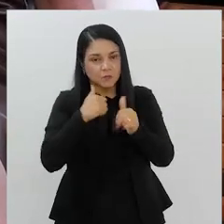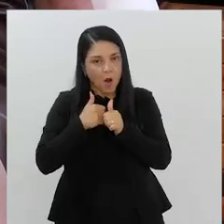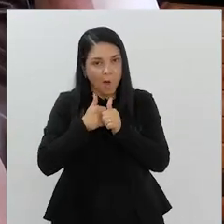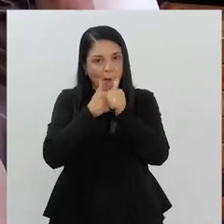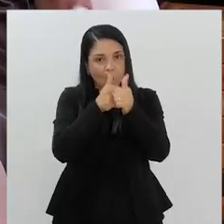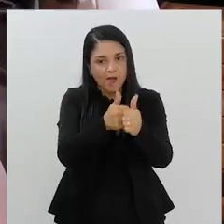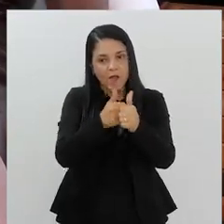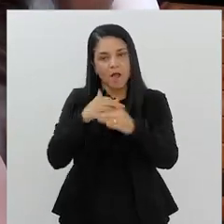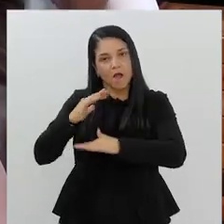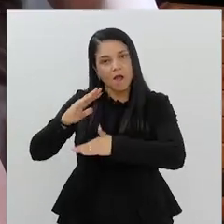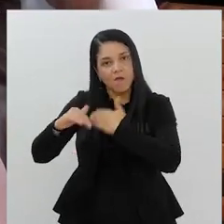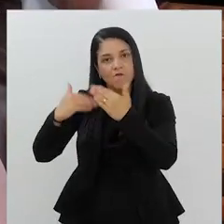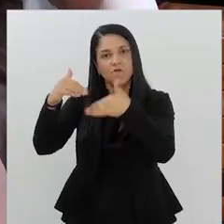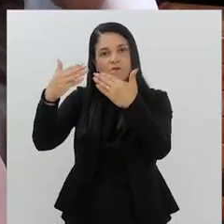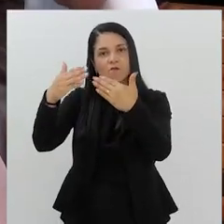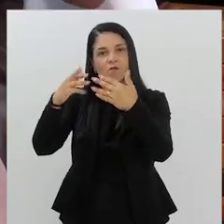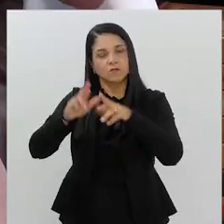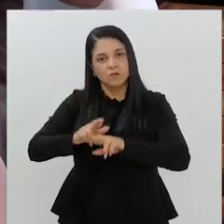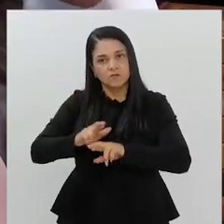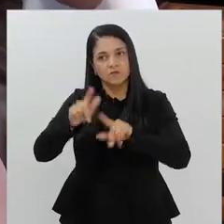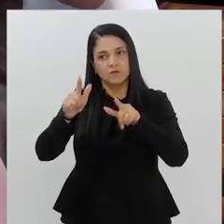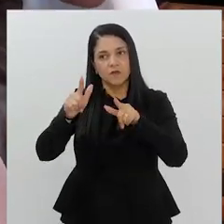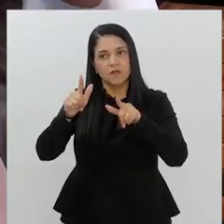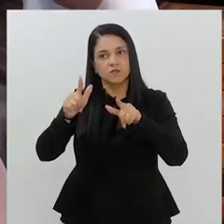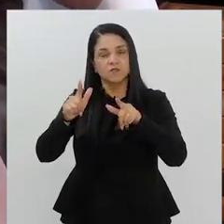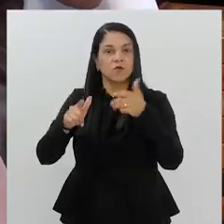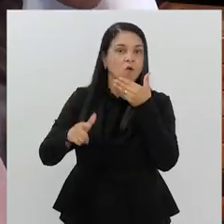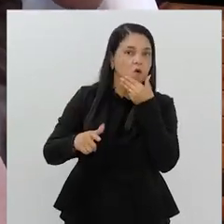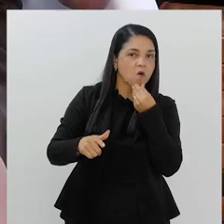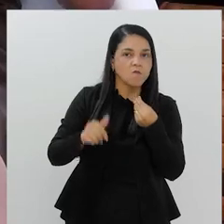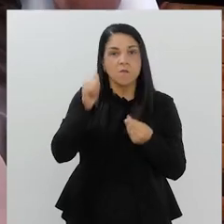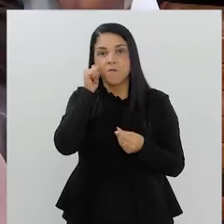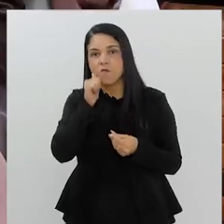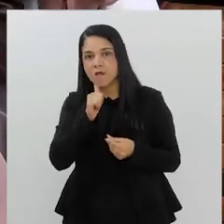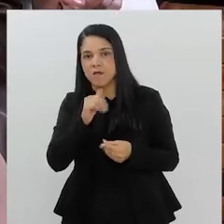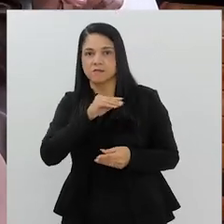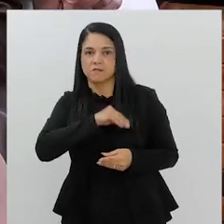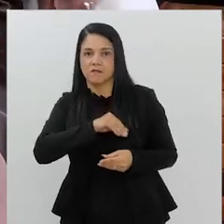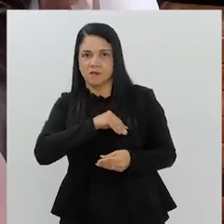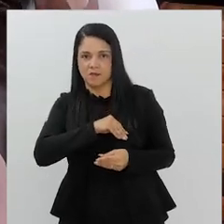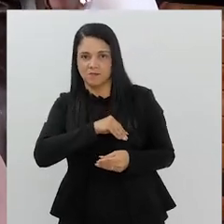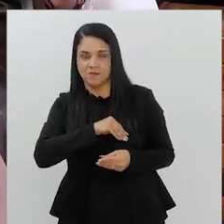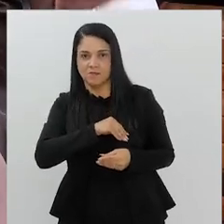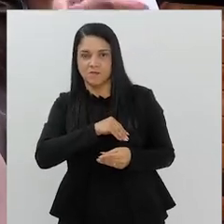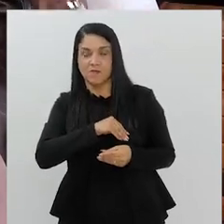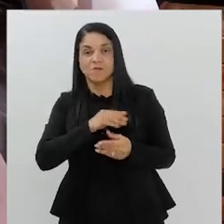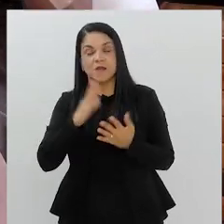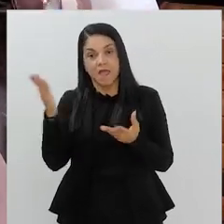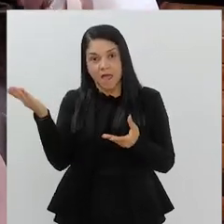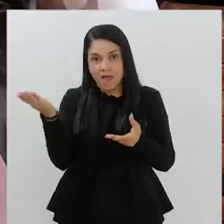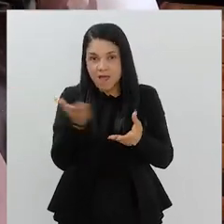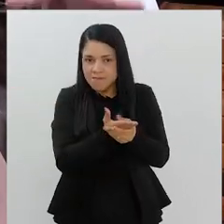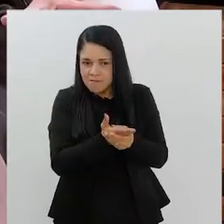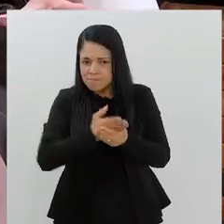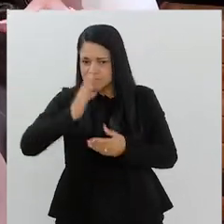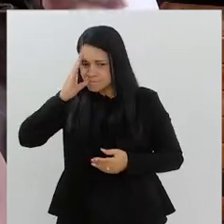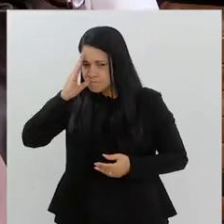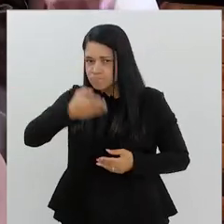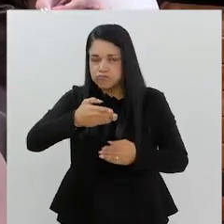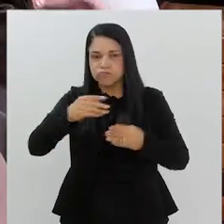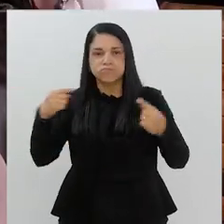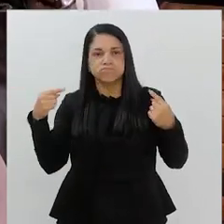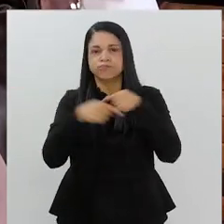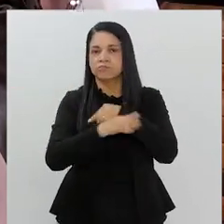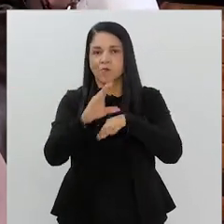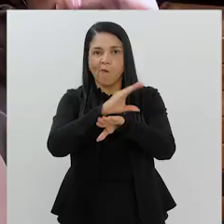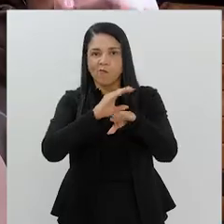acompanhe né Essa evolução eh do diferencial entre os homens e as mulheres foi o suficiente para se entrar com uma ação direta